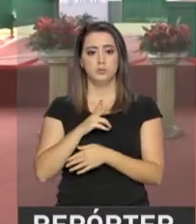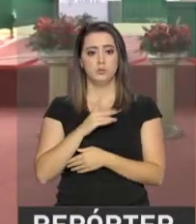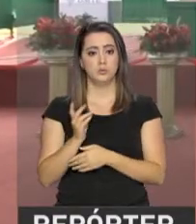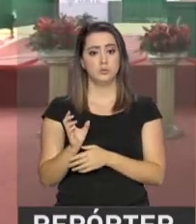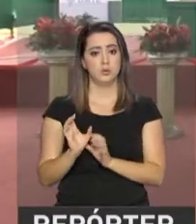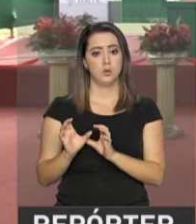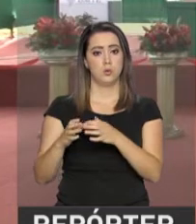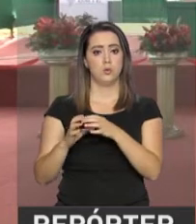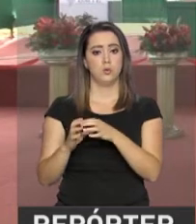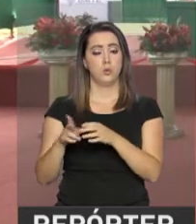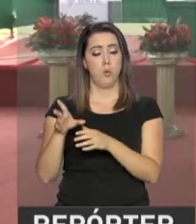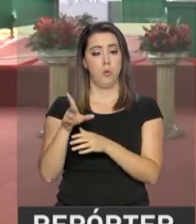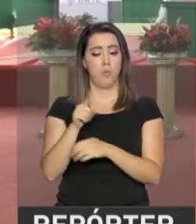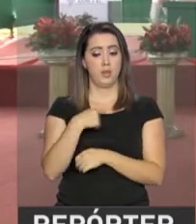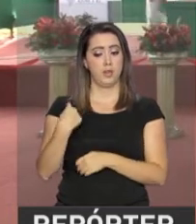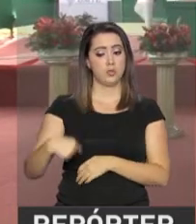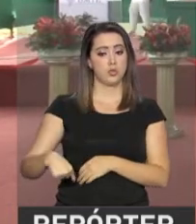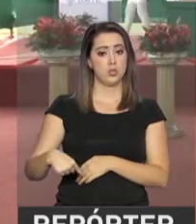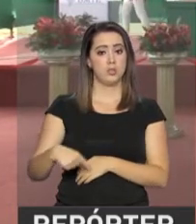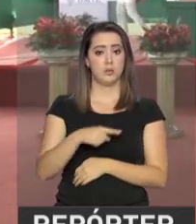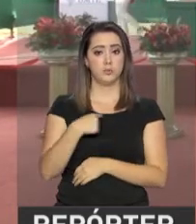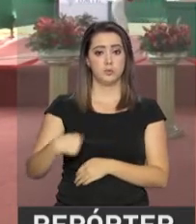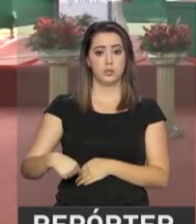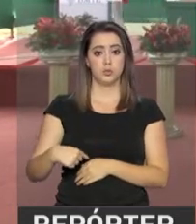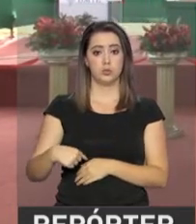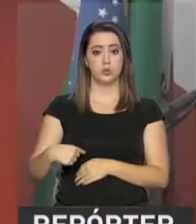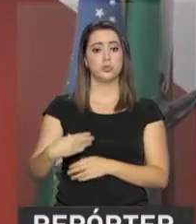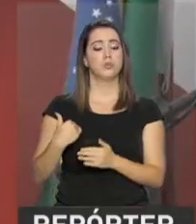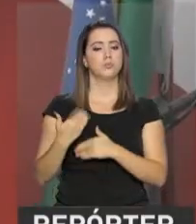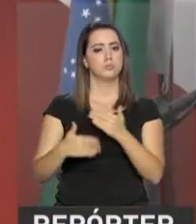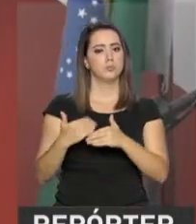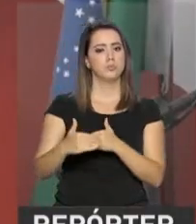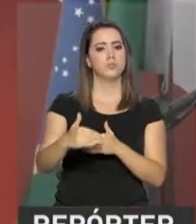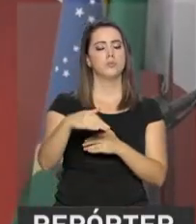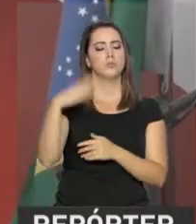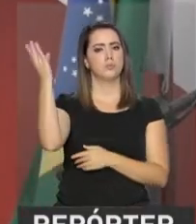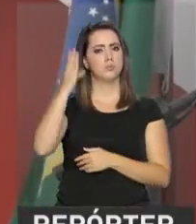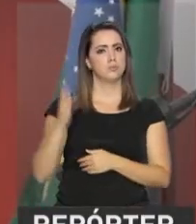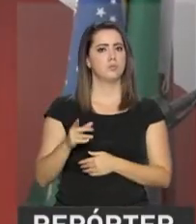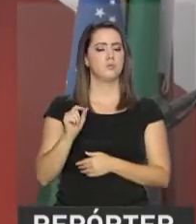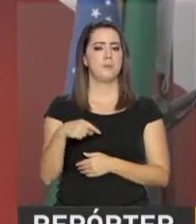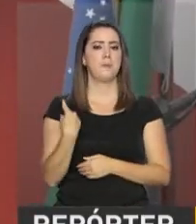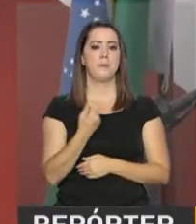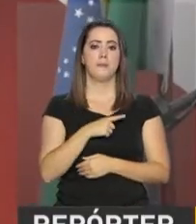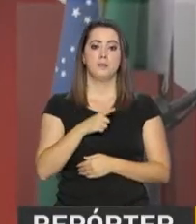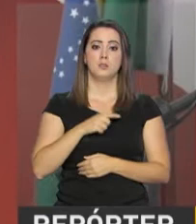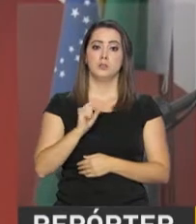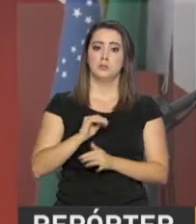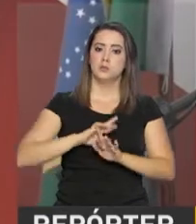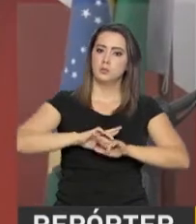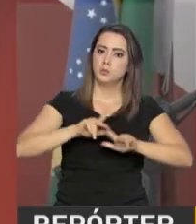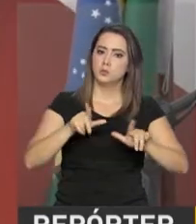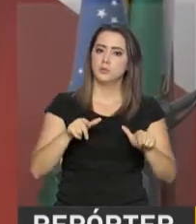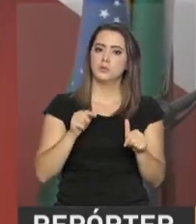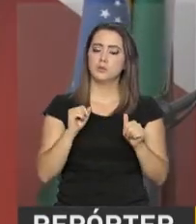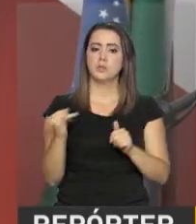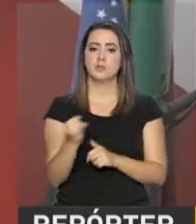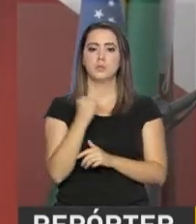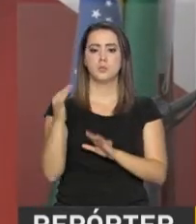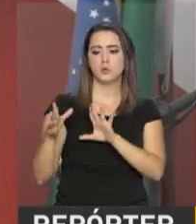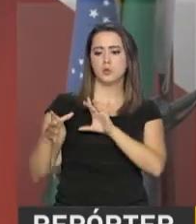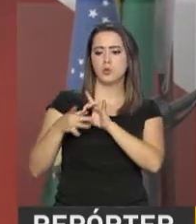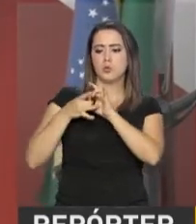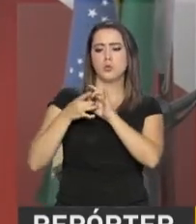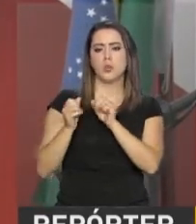investidores chineses promovem o desenvolvimento do país temos é muito muitos laços de